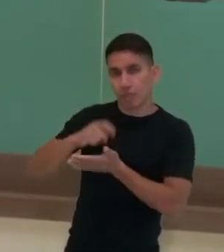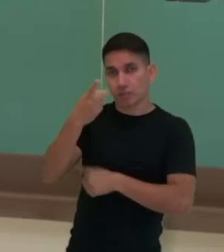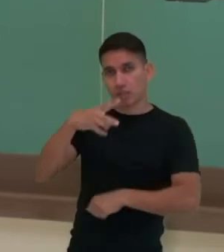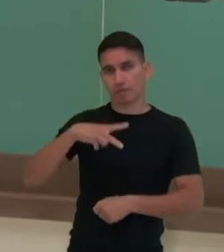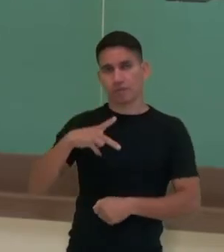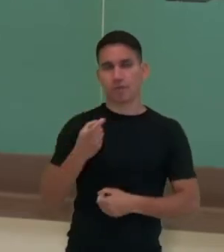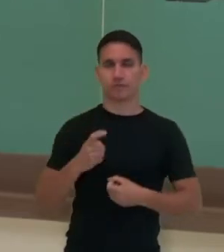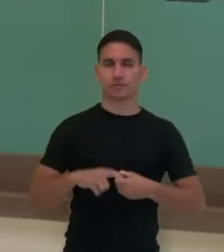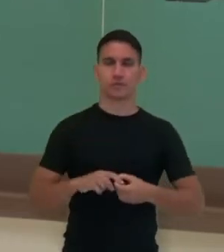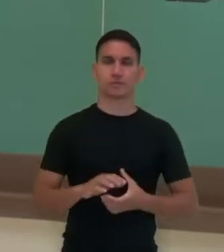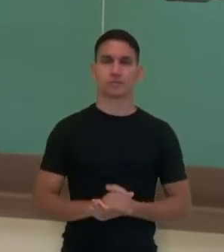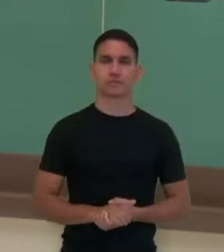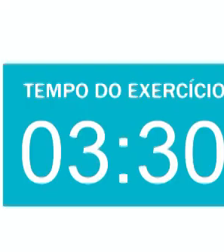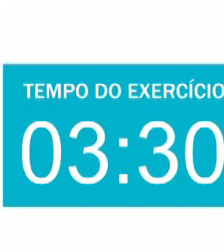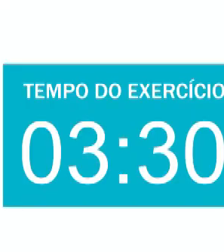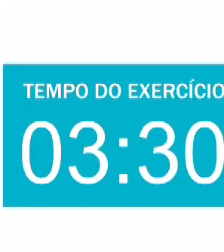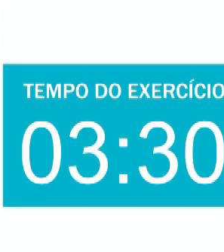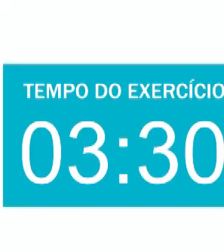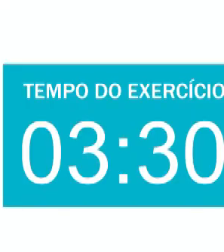anotações aí, já voltamos.